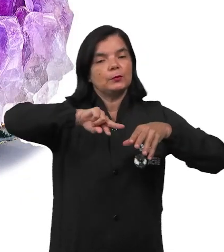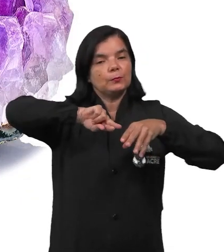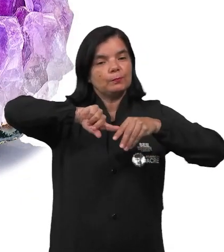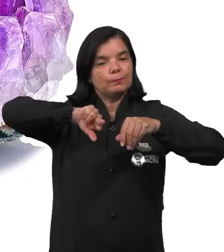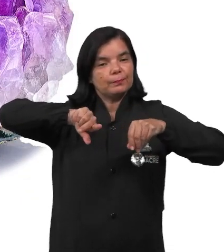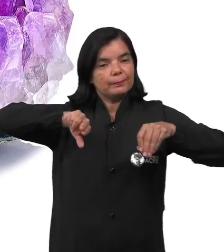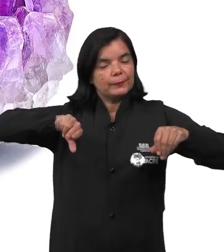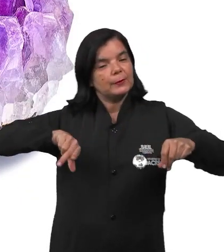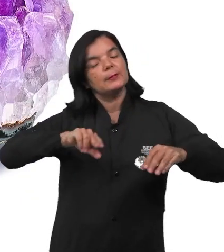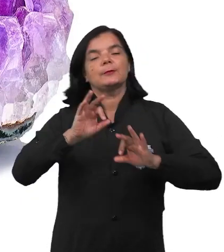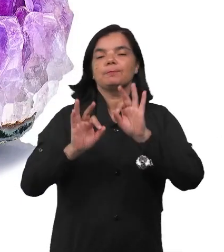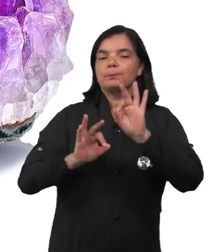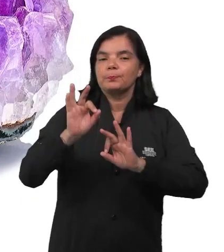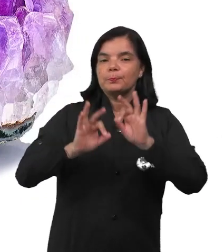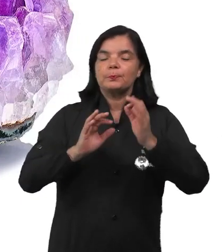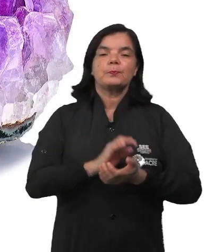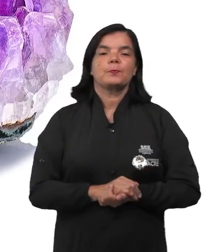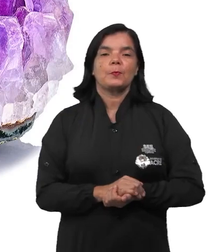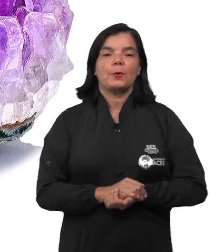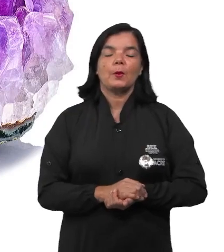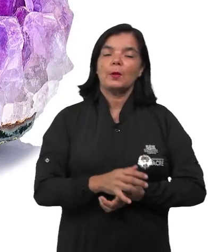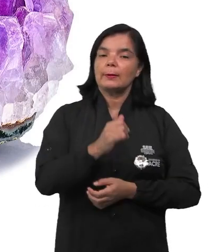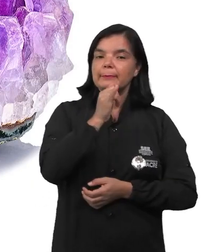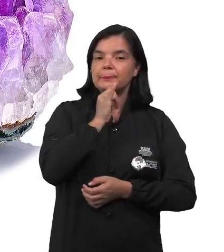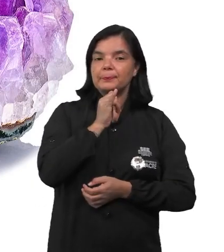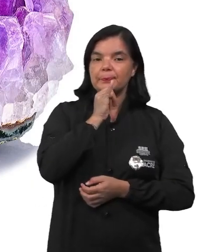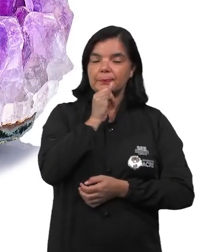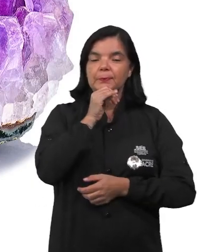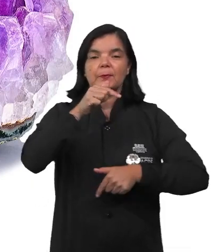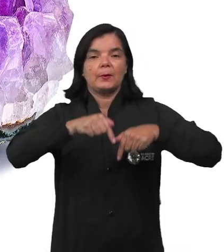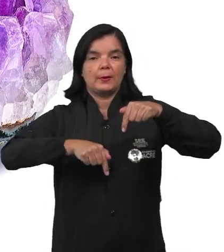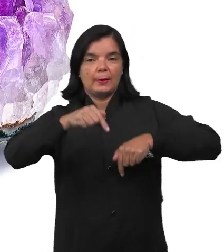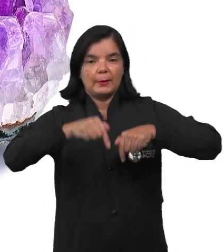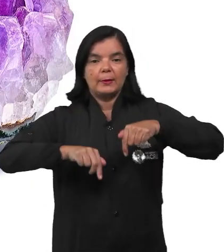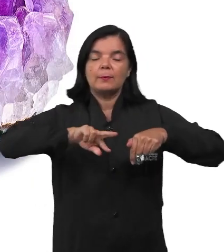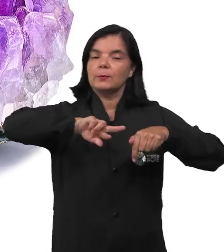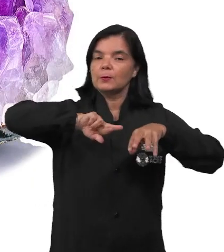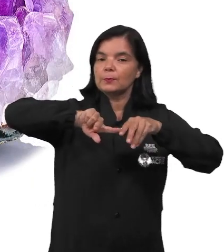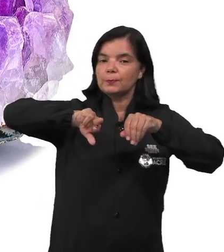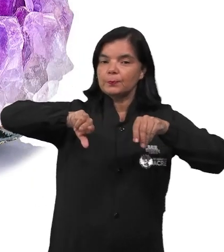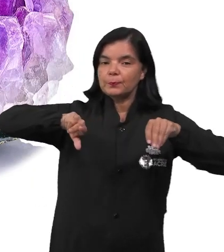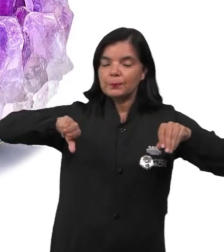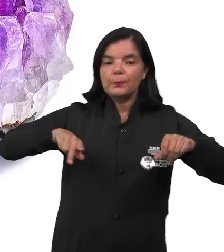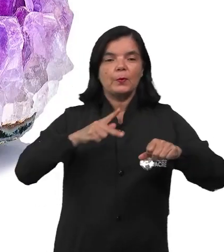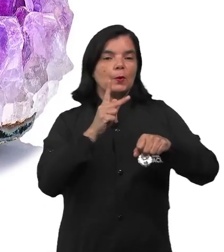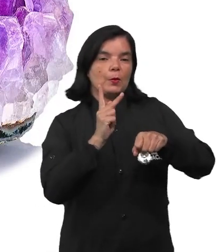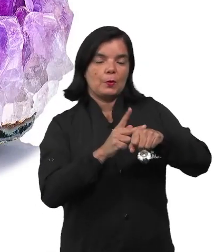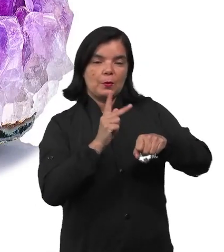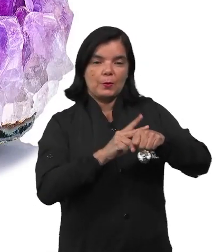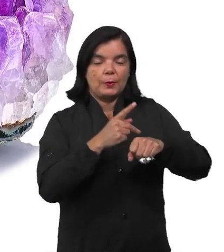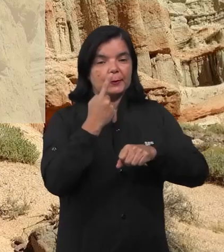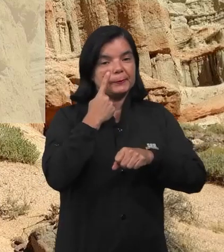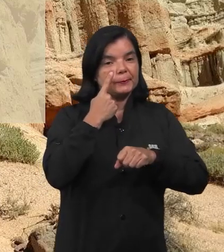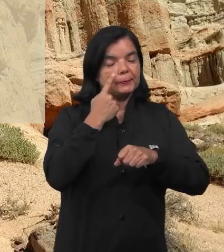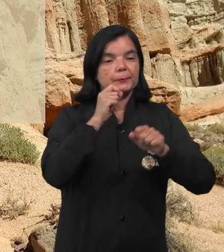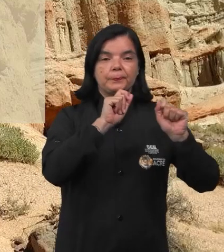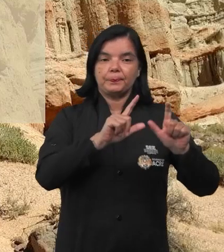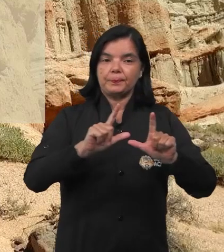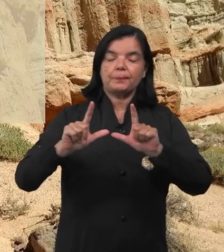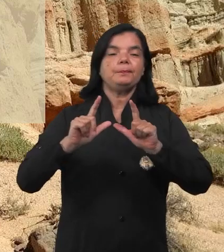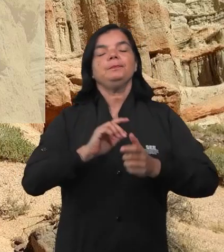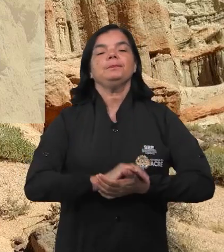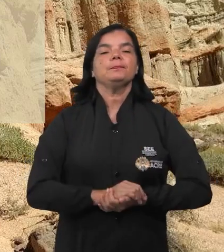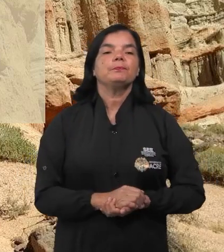sua constituição. Então, o nosso maior exemplo de química mineral são as rochas e nós vamos acompanhar aqui